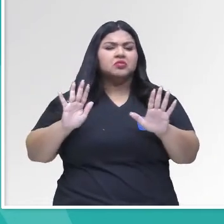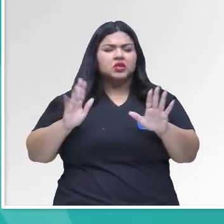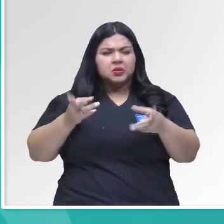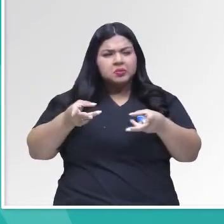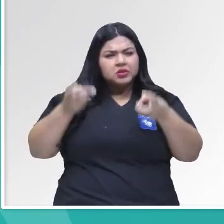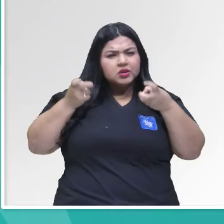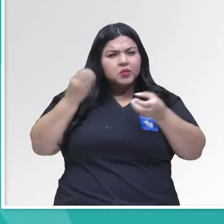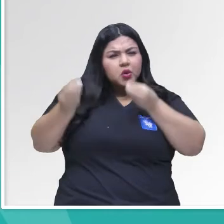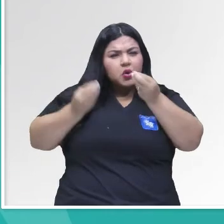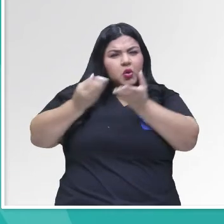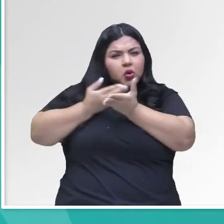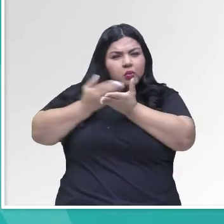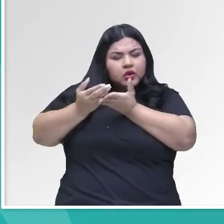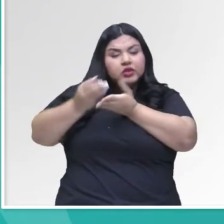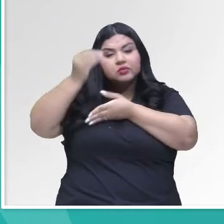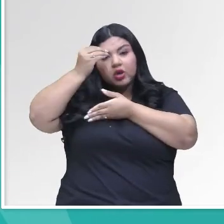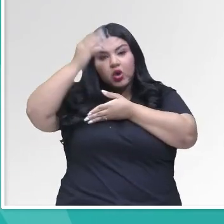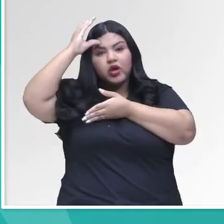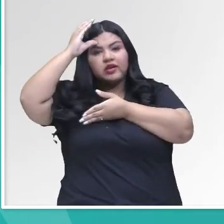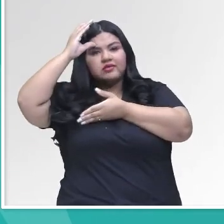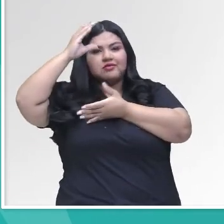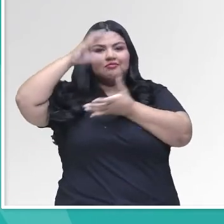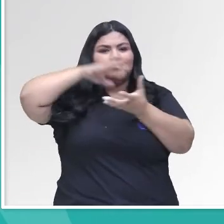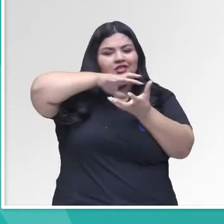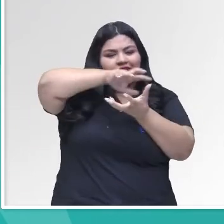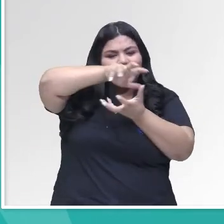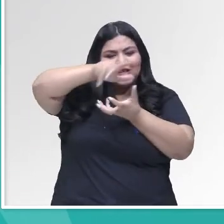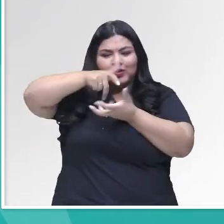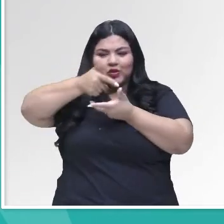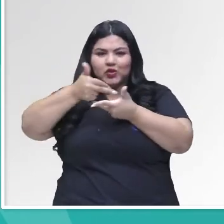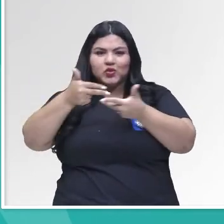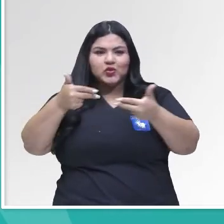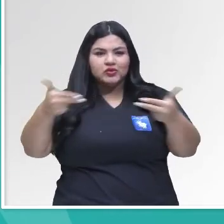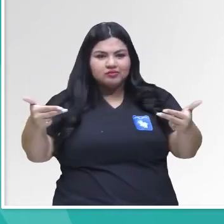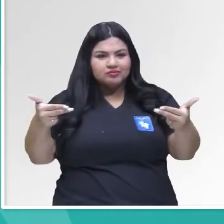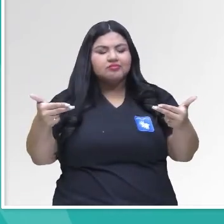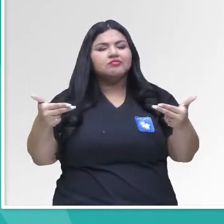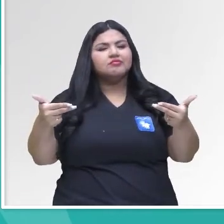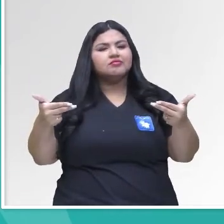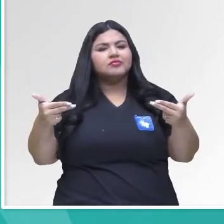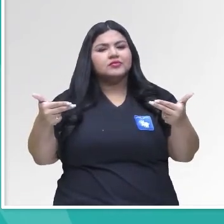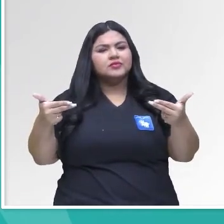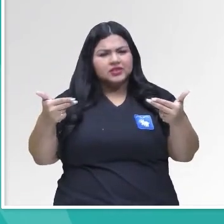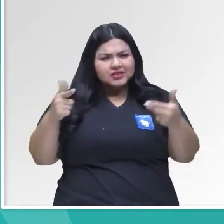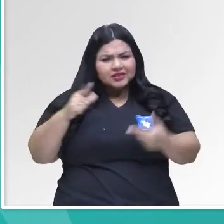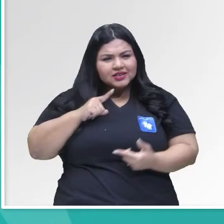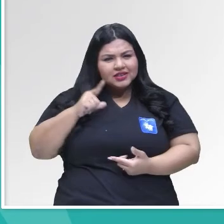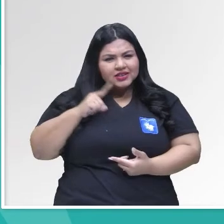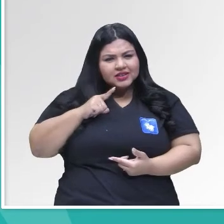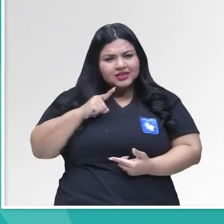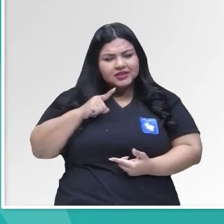como começa aí no teu conhecimento de mundo? Você tem entendimento da palavra independente, não tem?